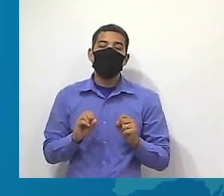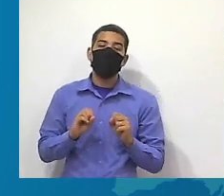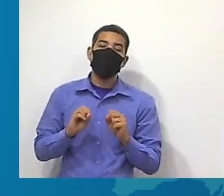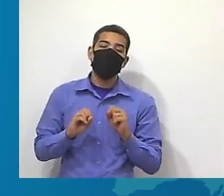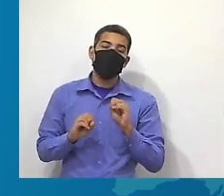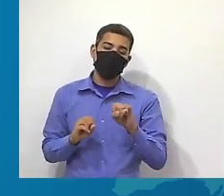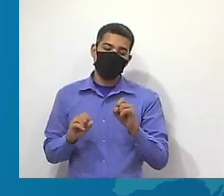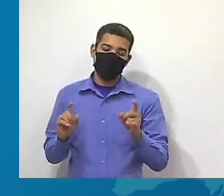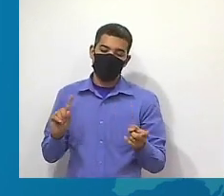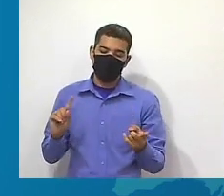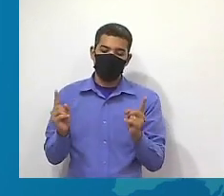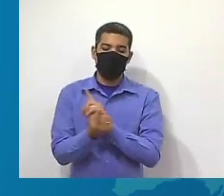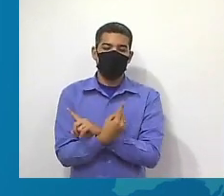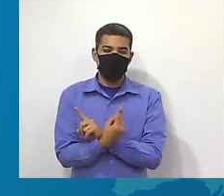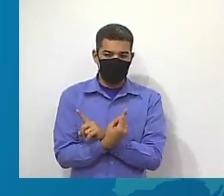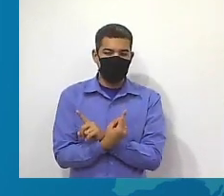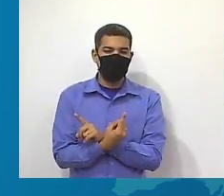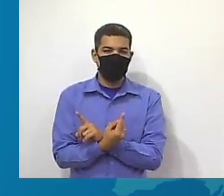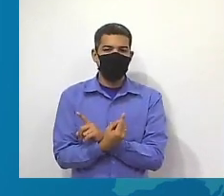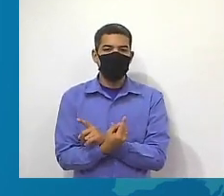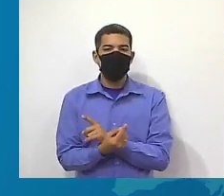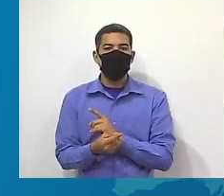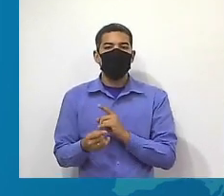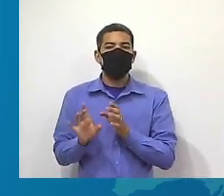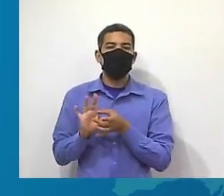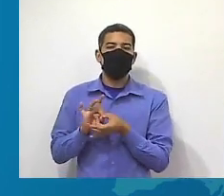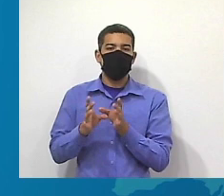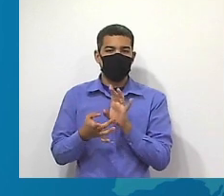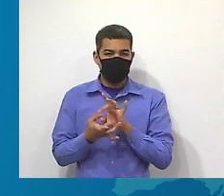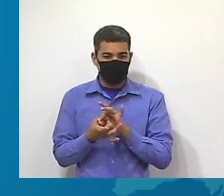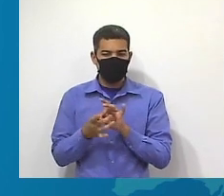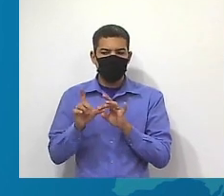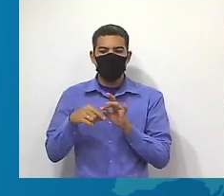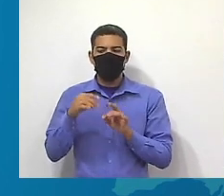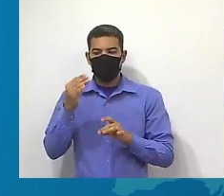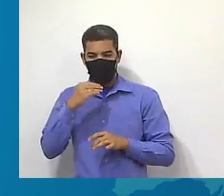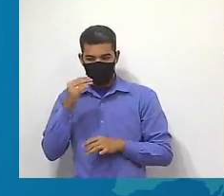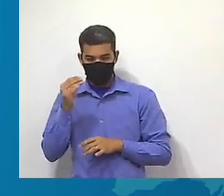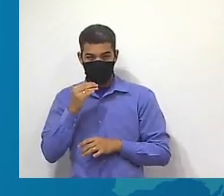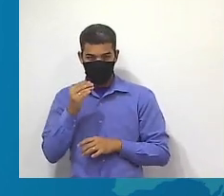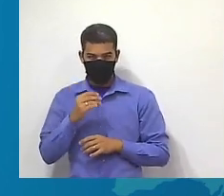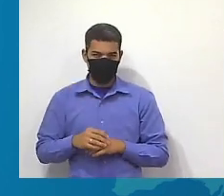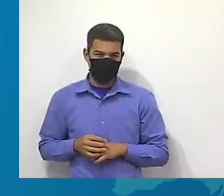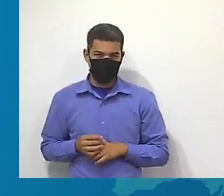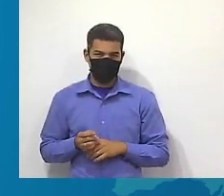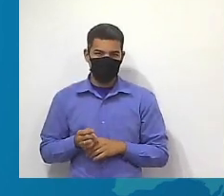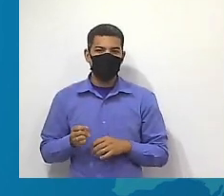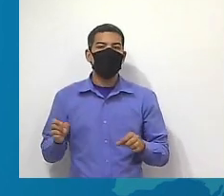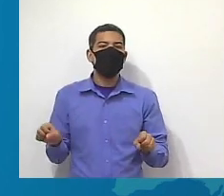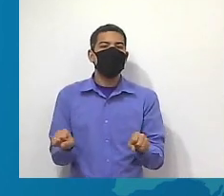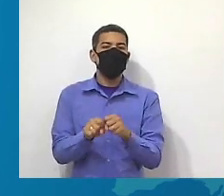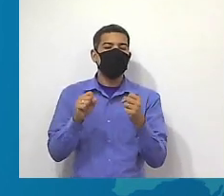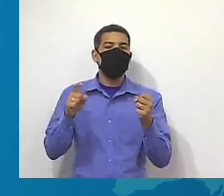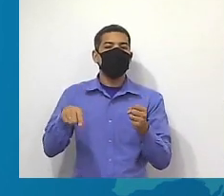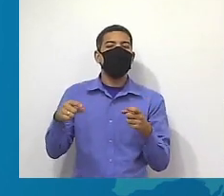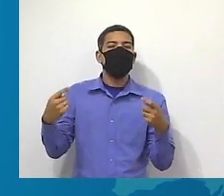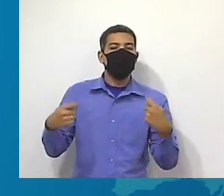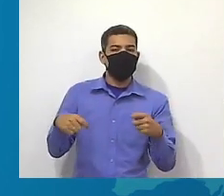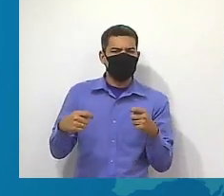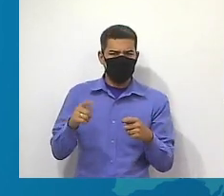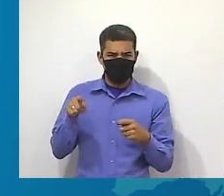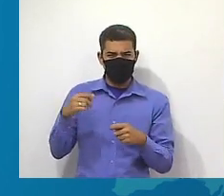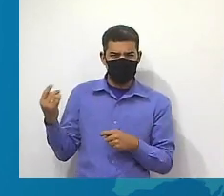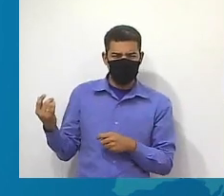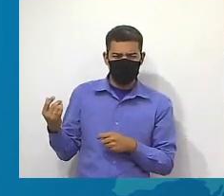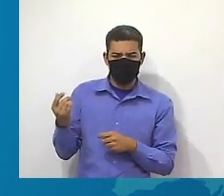assim, Aquiles? As ligações no início são bem fraquinhas. Então, para quebrá-las, não é necessário tanta